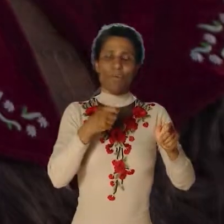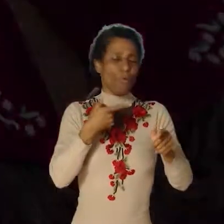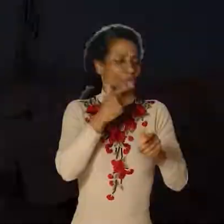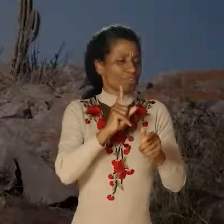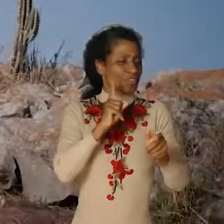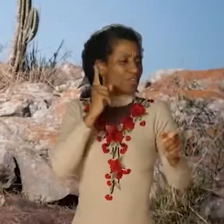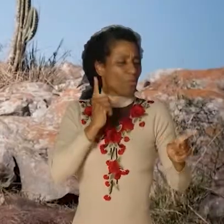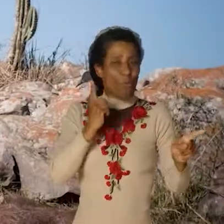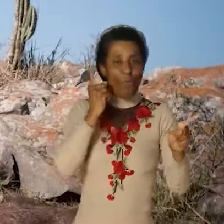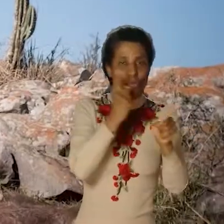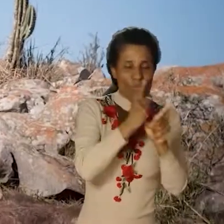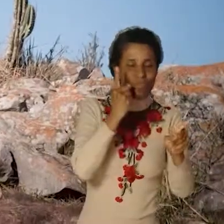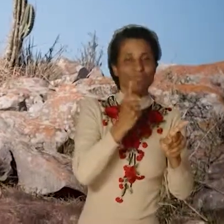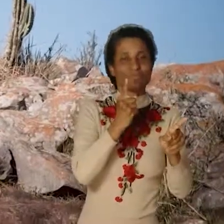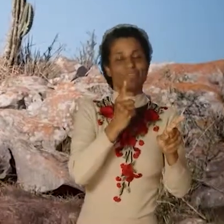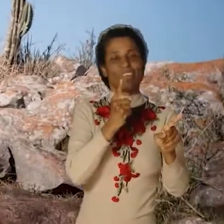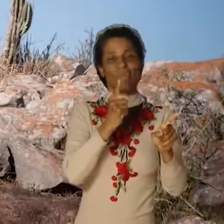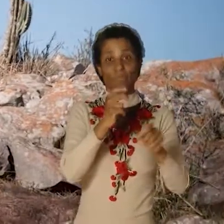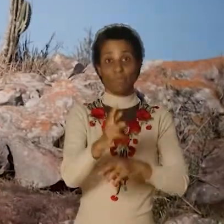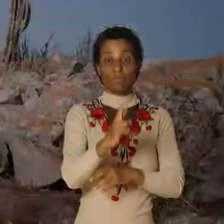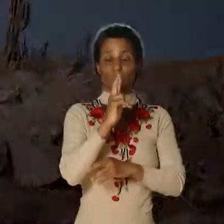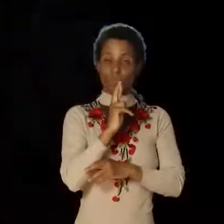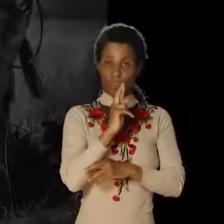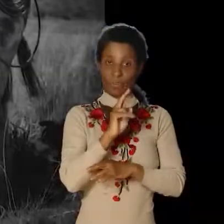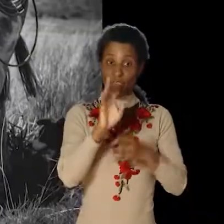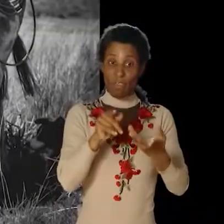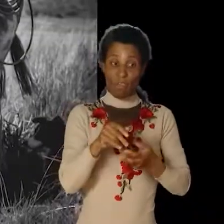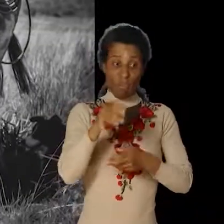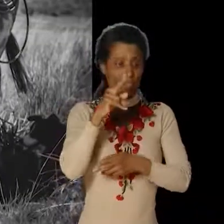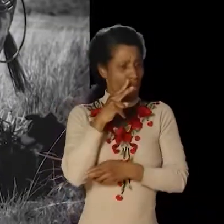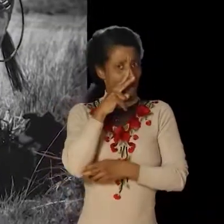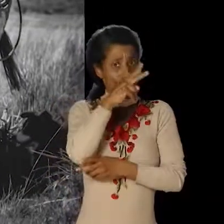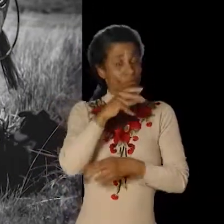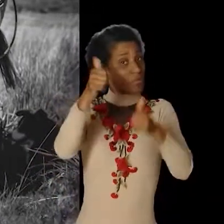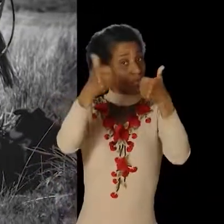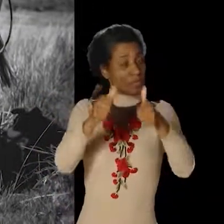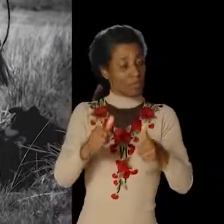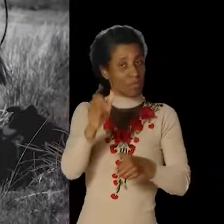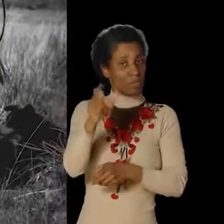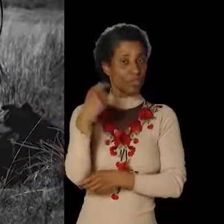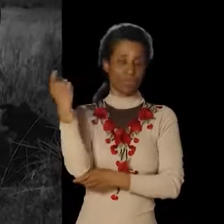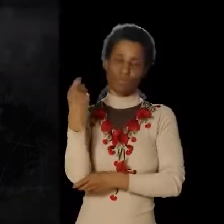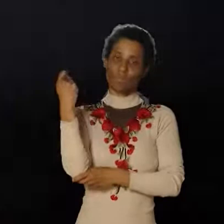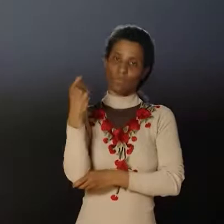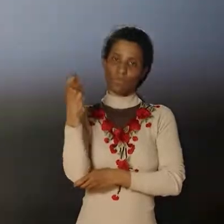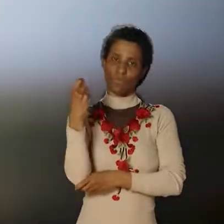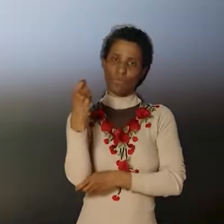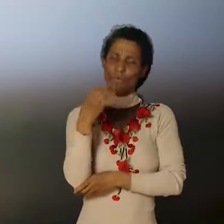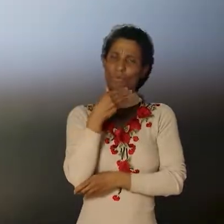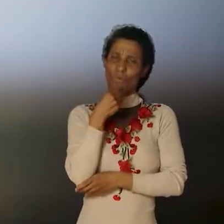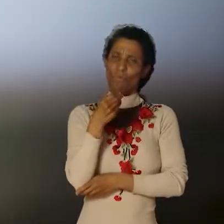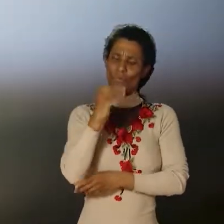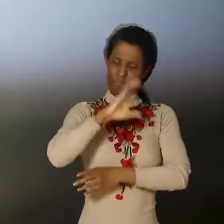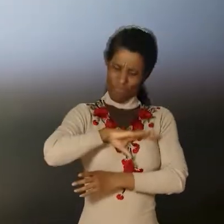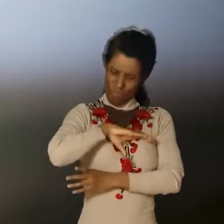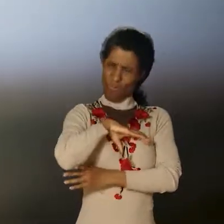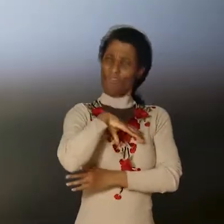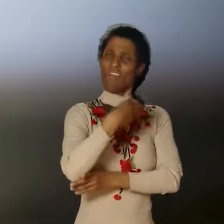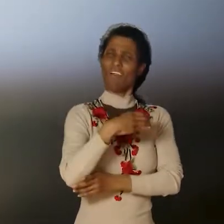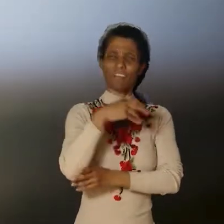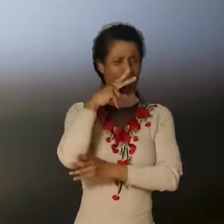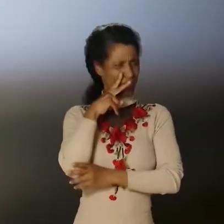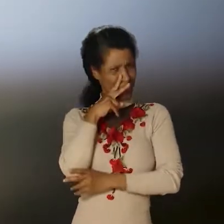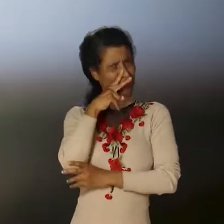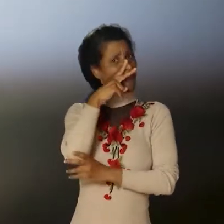definições, fatos e versões, segue muito presente a imagem do gaúcho como um desbravador, um